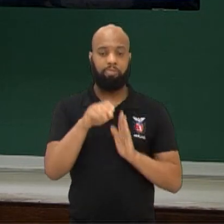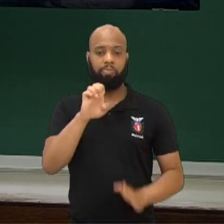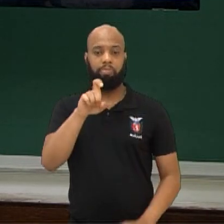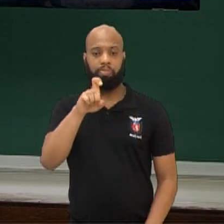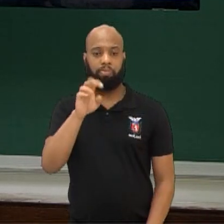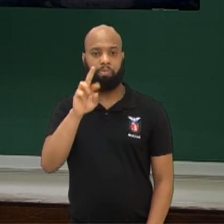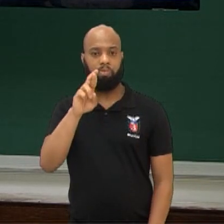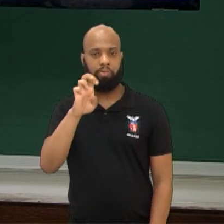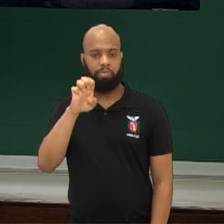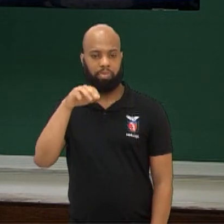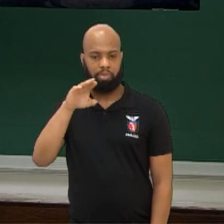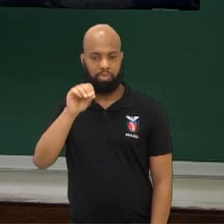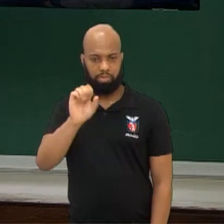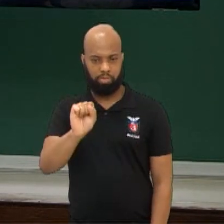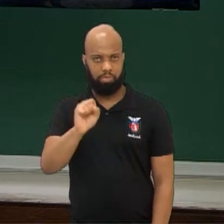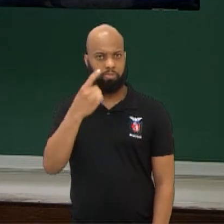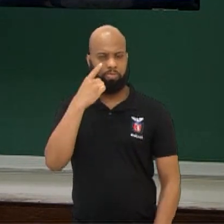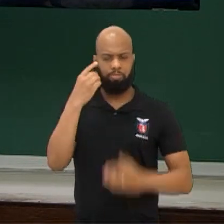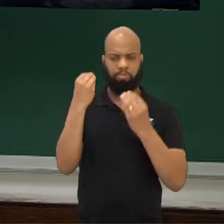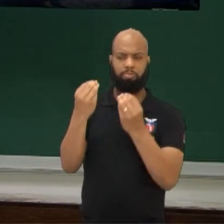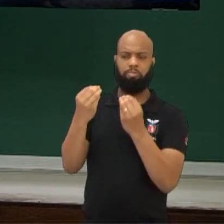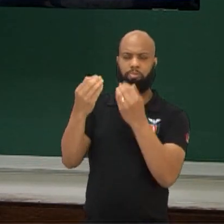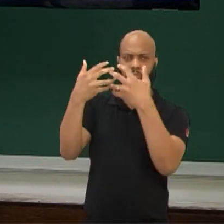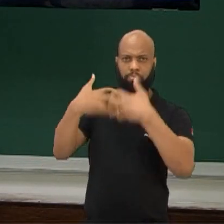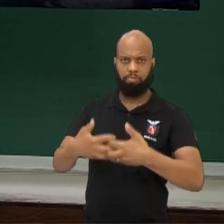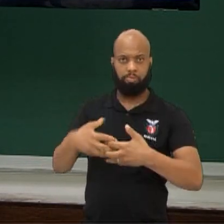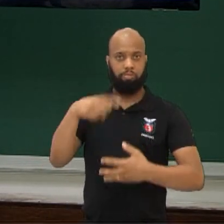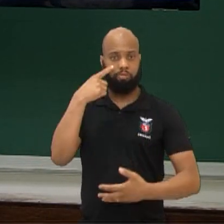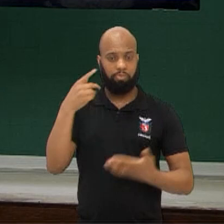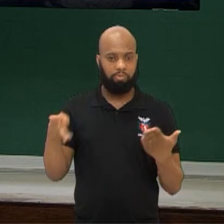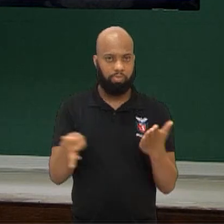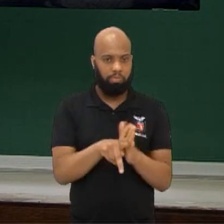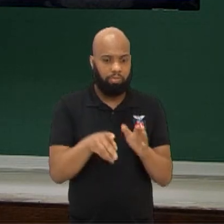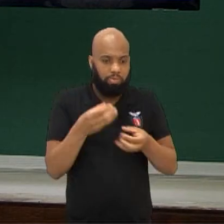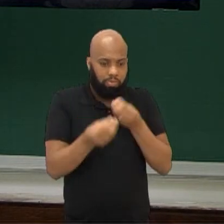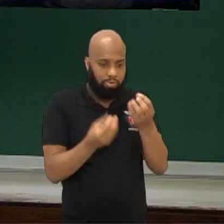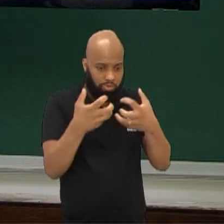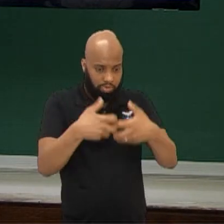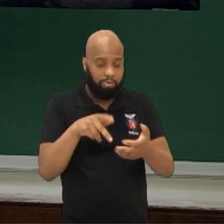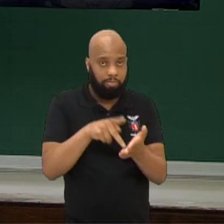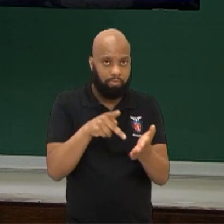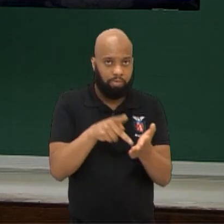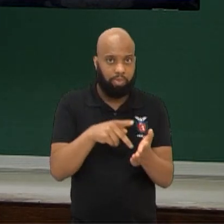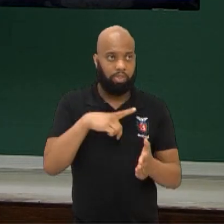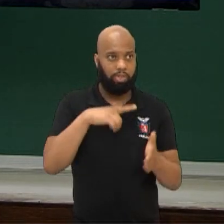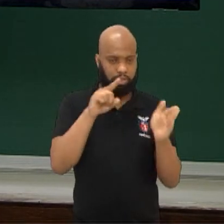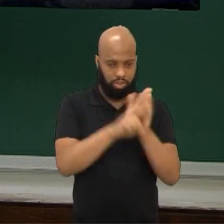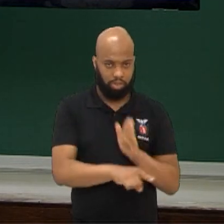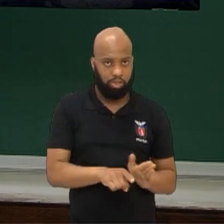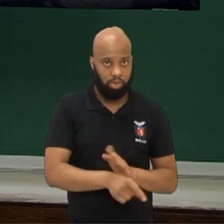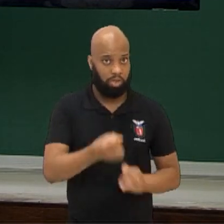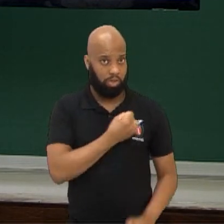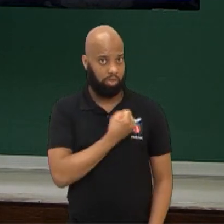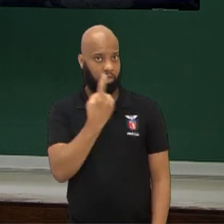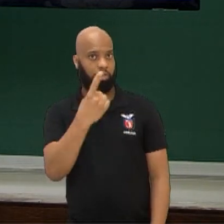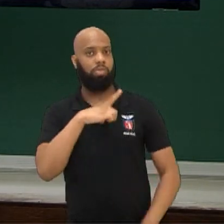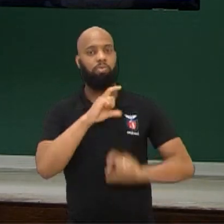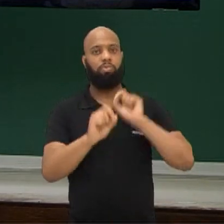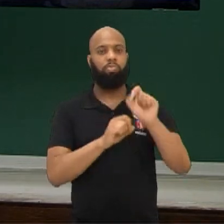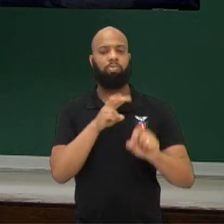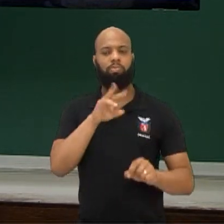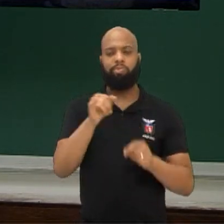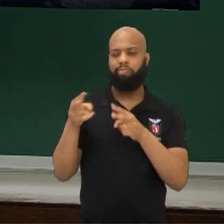Para a gente ver como é que isso funciona, o bom é já na prática, tá? Então, nós vamos pegar nesse exercício número 1, você